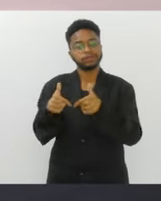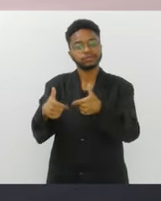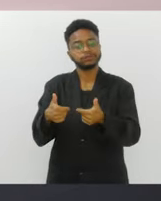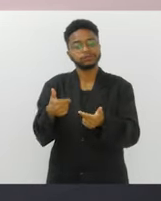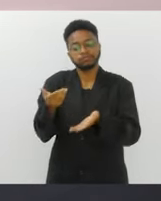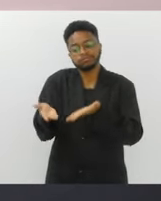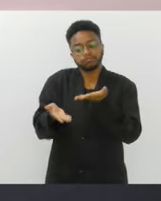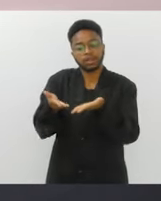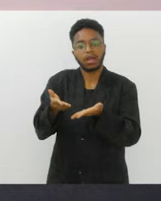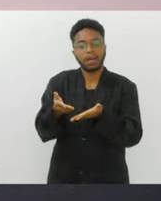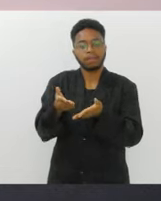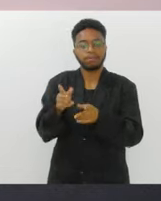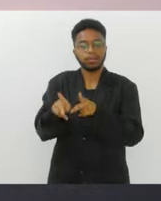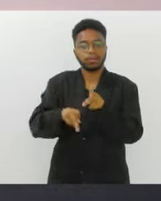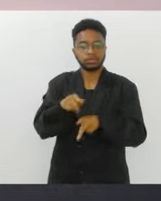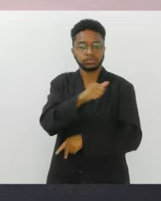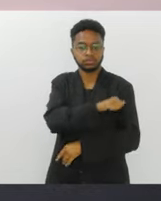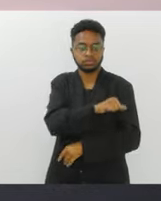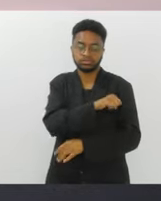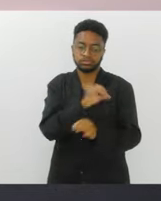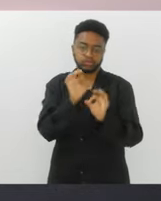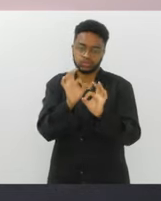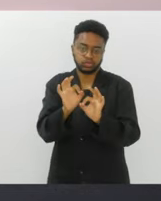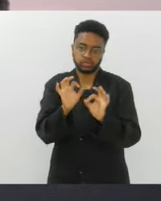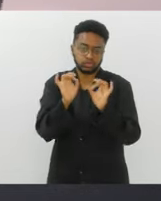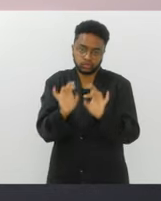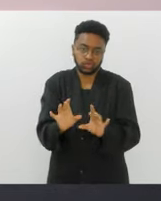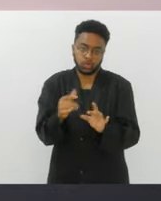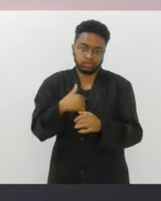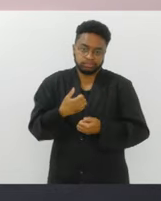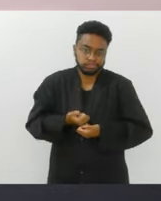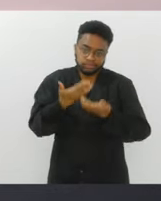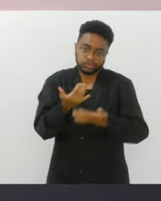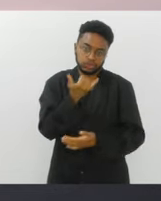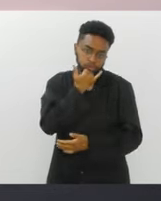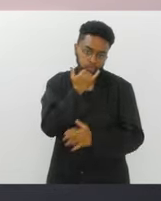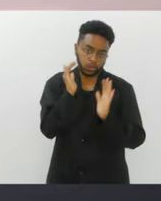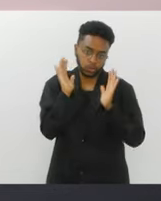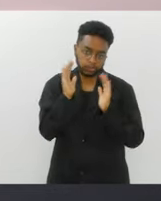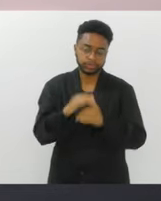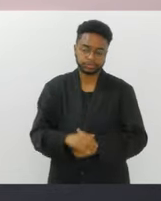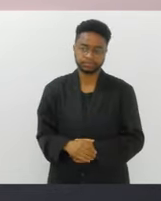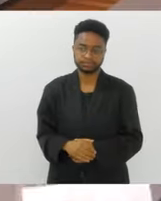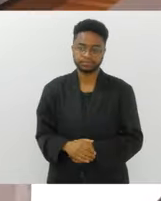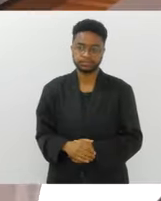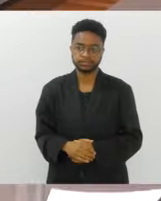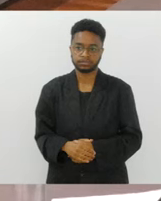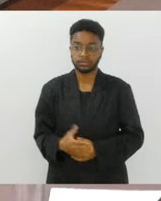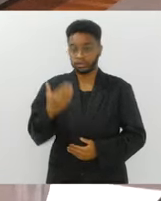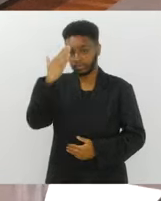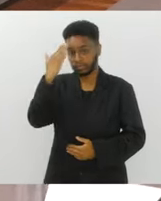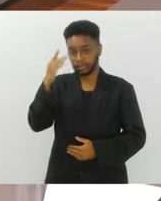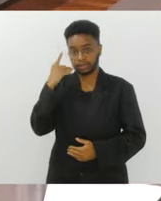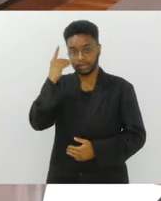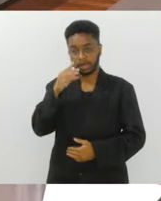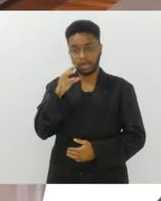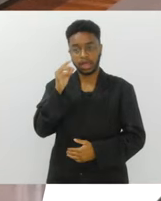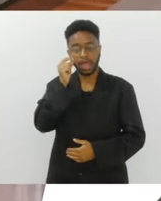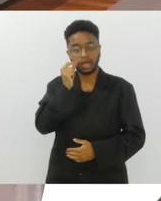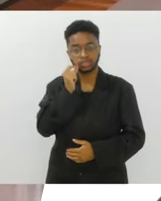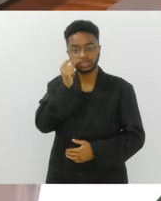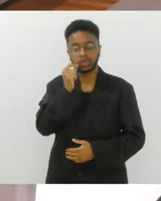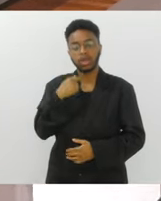a população fluminense. É só isso, é um desabafo, eu peço desculpa. Obrigado, deputado Ratinho. Queria